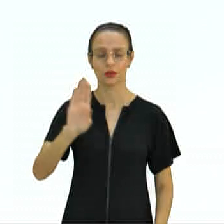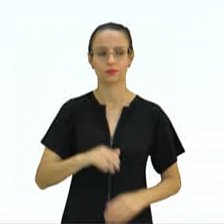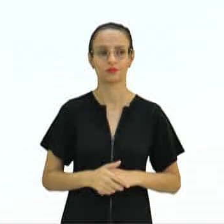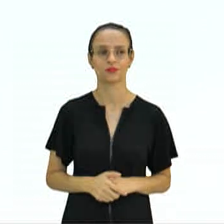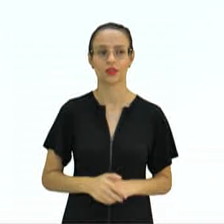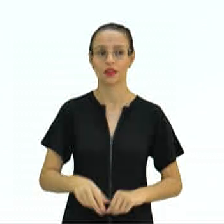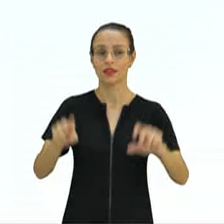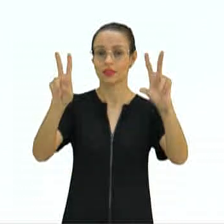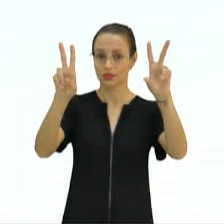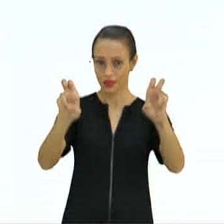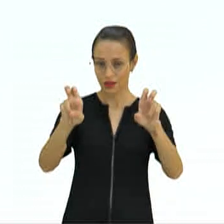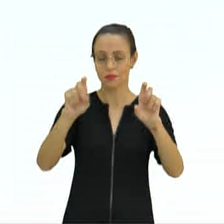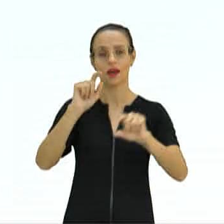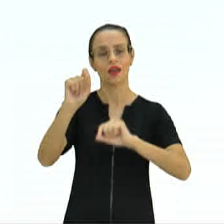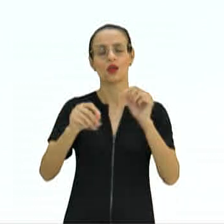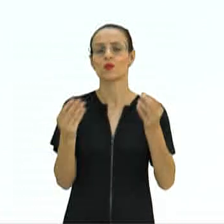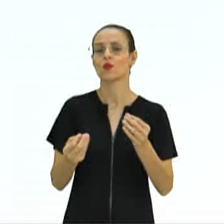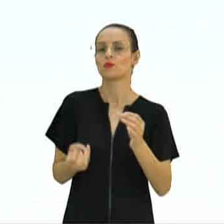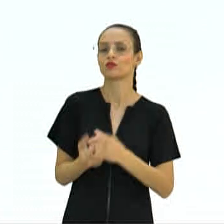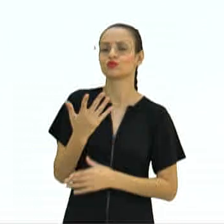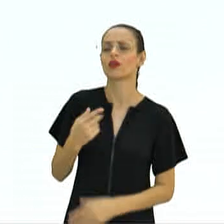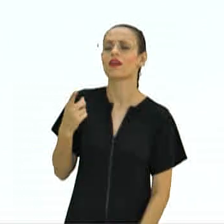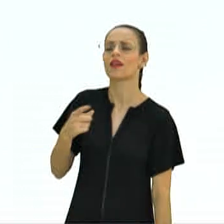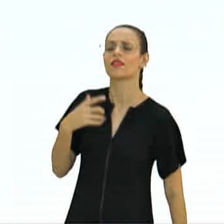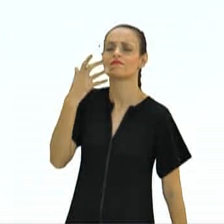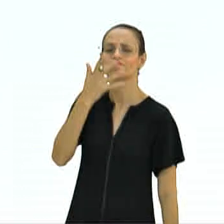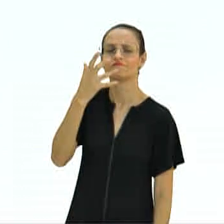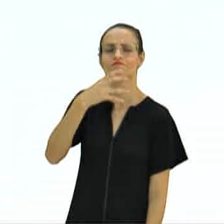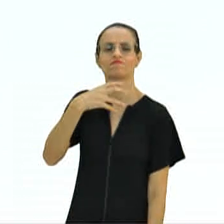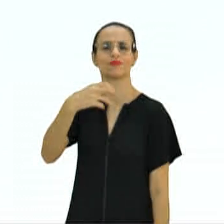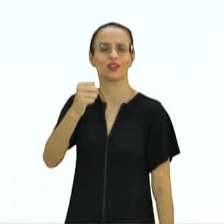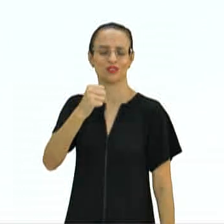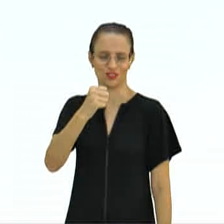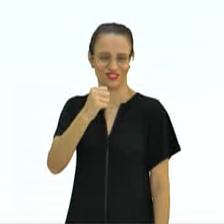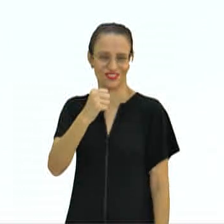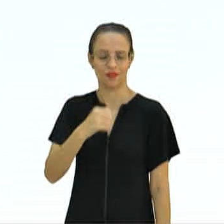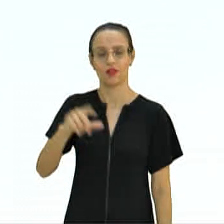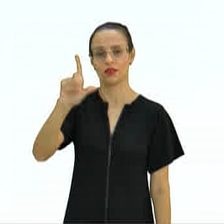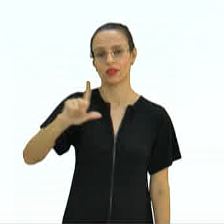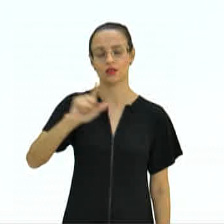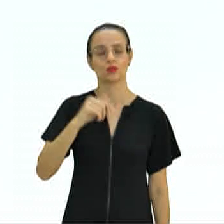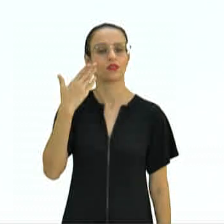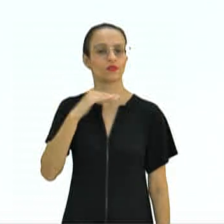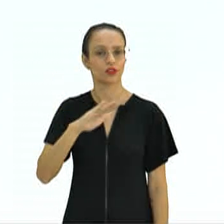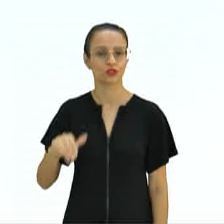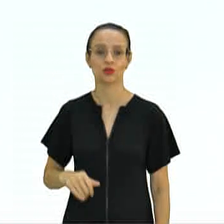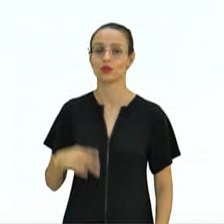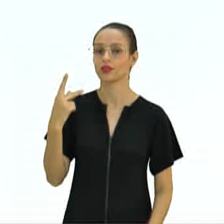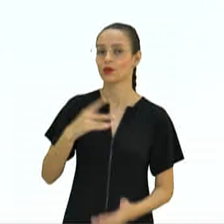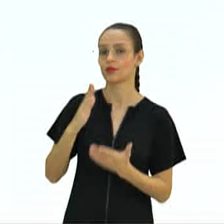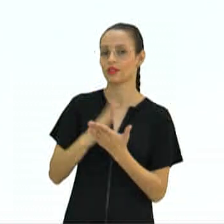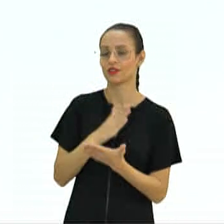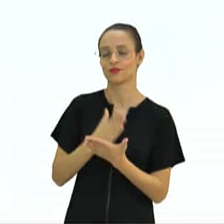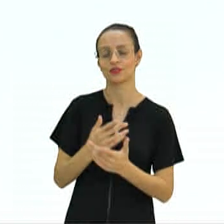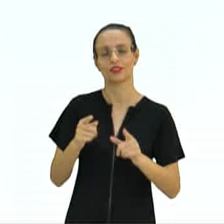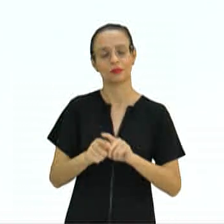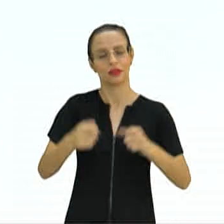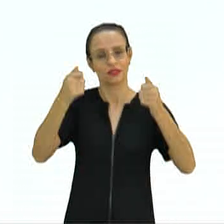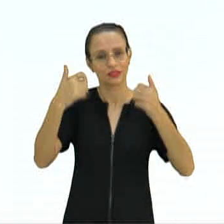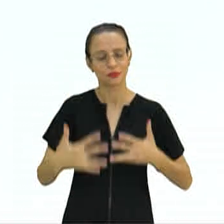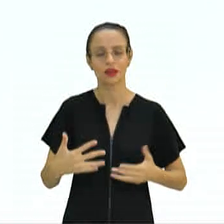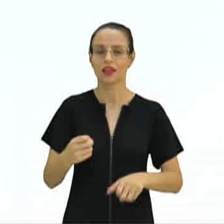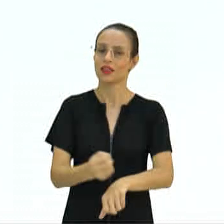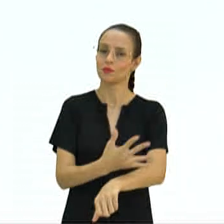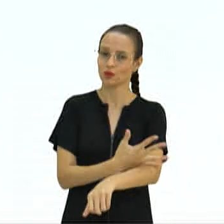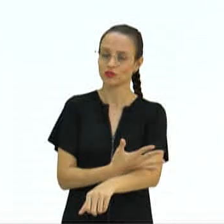temática abordada é como surgiu sua paixão pela literatura infantil, sua obra e uma passagem emocionante com